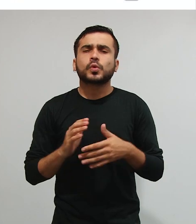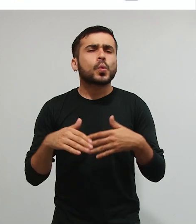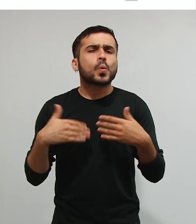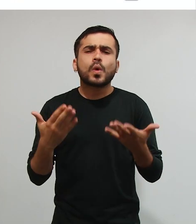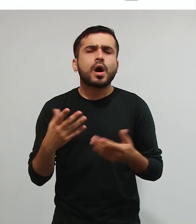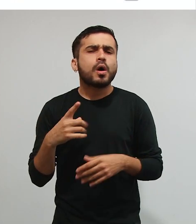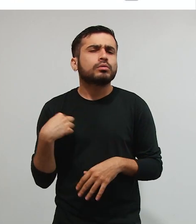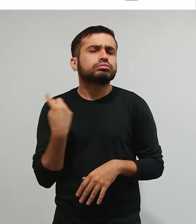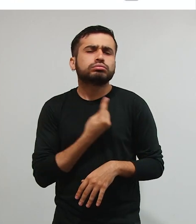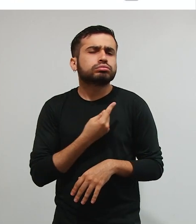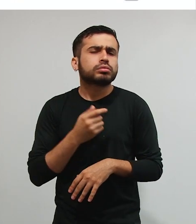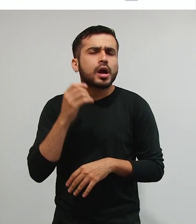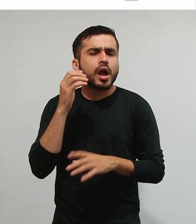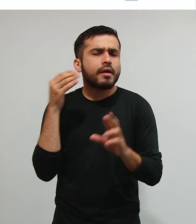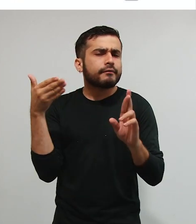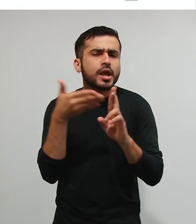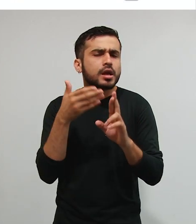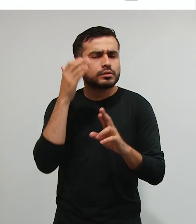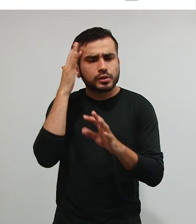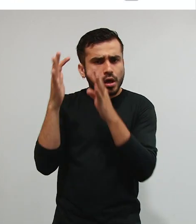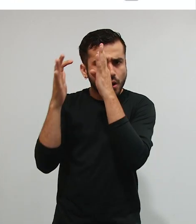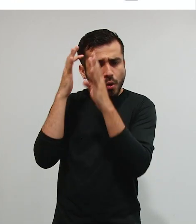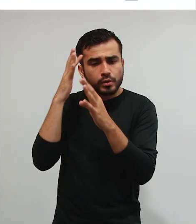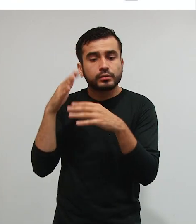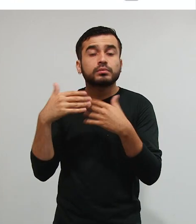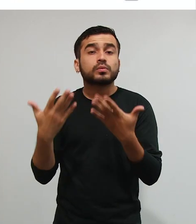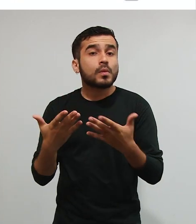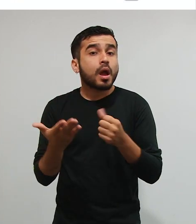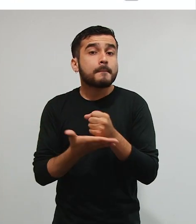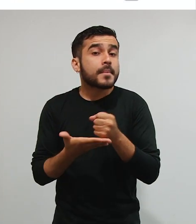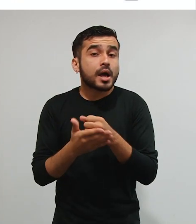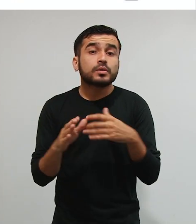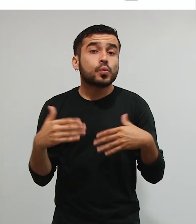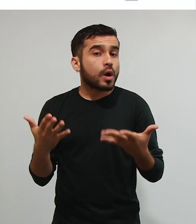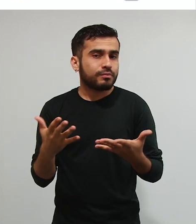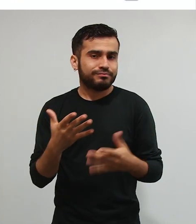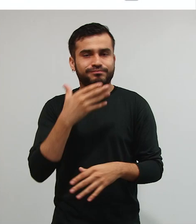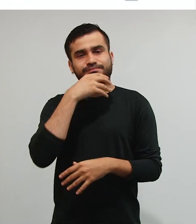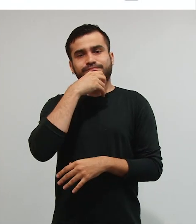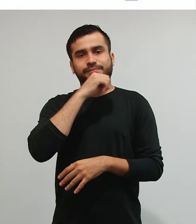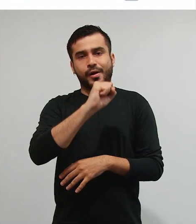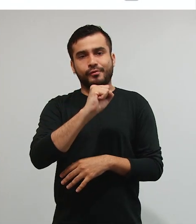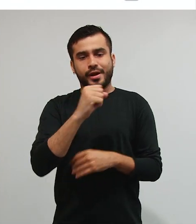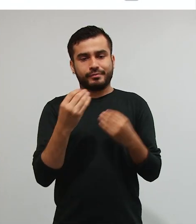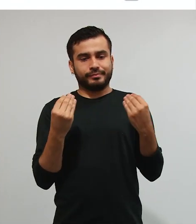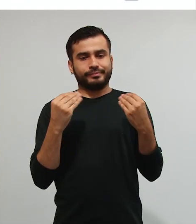Qual que é o nosso referencial teórico? O base é o Paulinho,